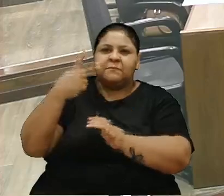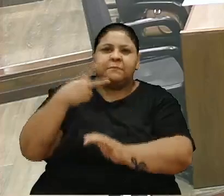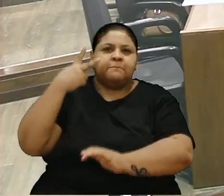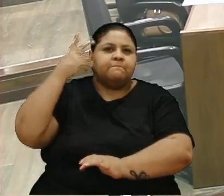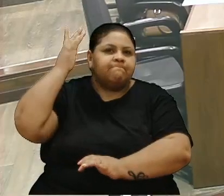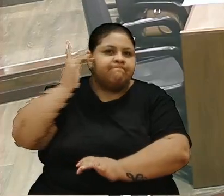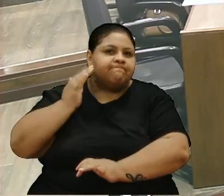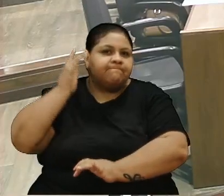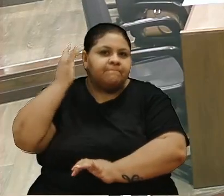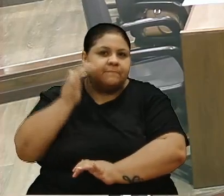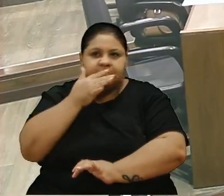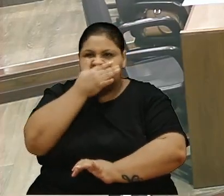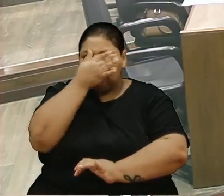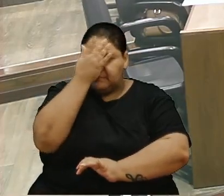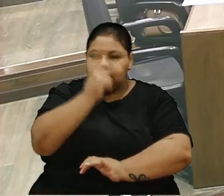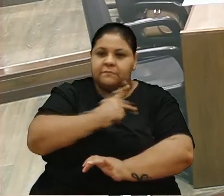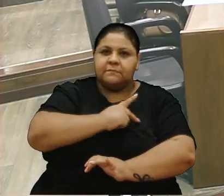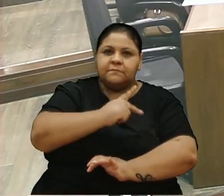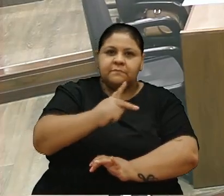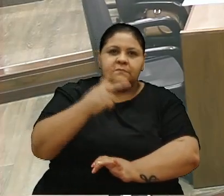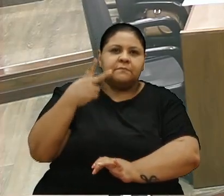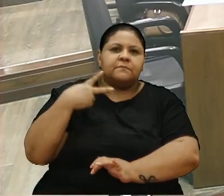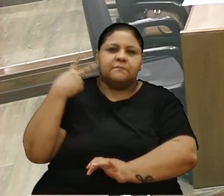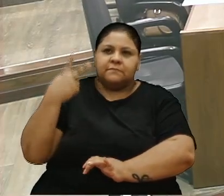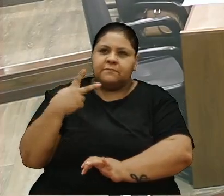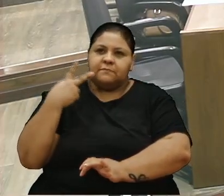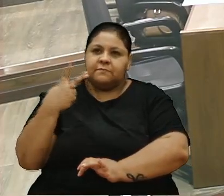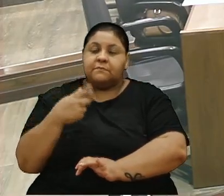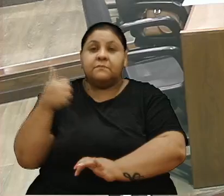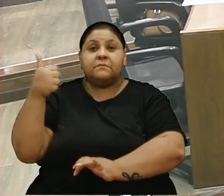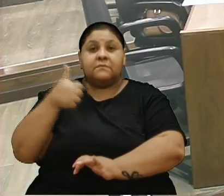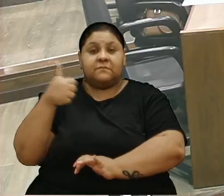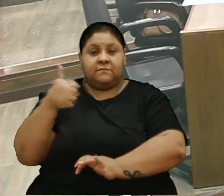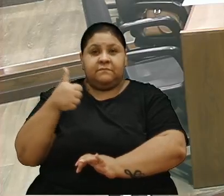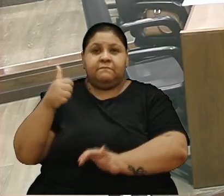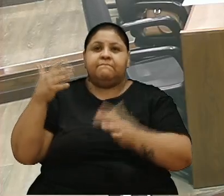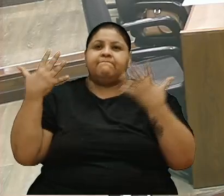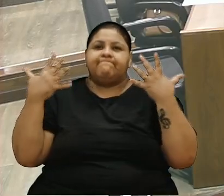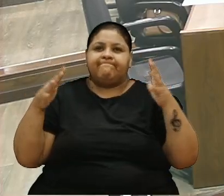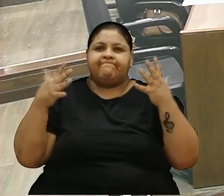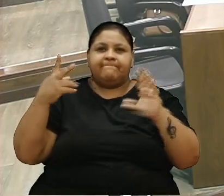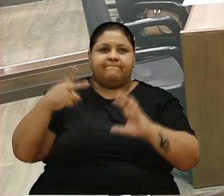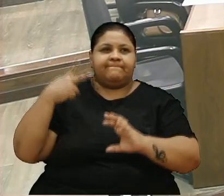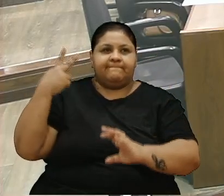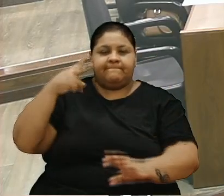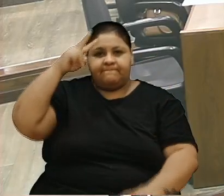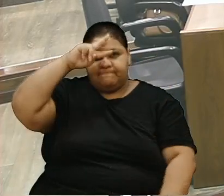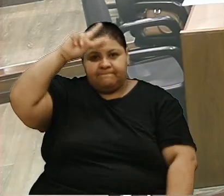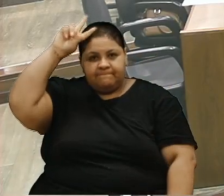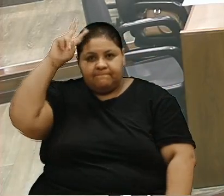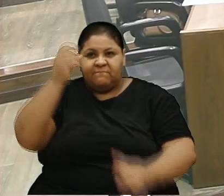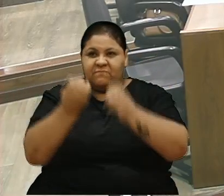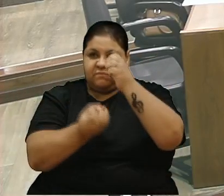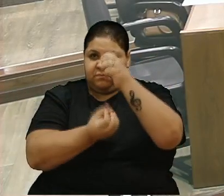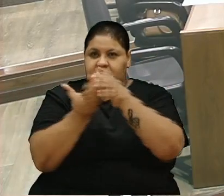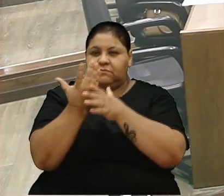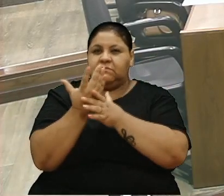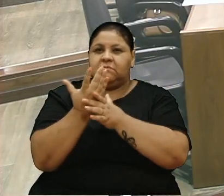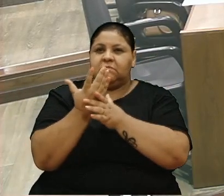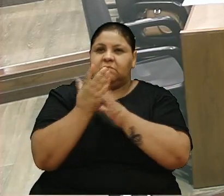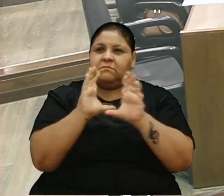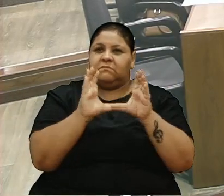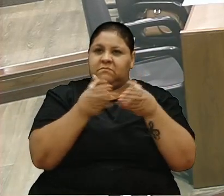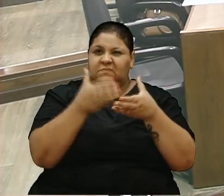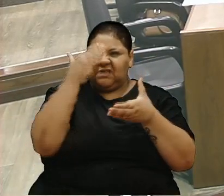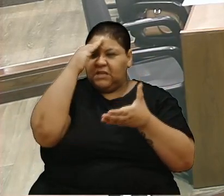Melo. Senhor presidente, senhores vereadores, primeiramente eu quero parabenizar o vereador Eloy Frisso pela criação dessa frente.